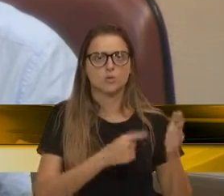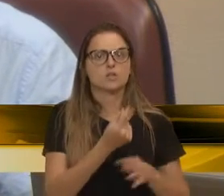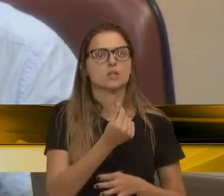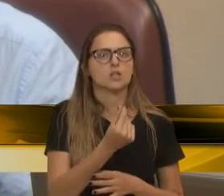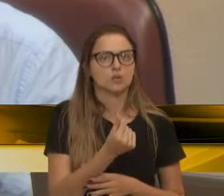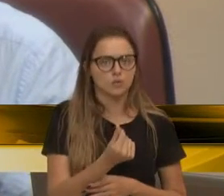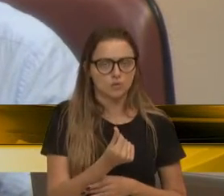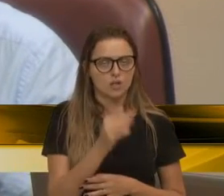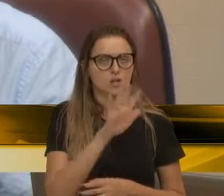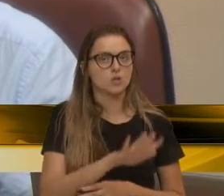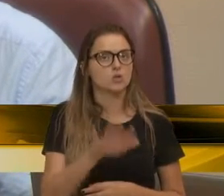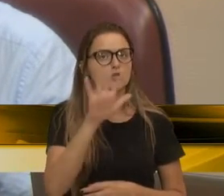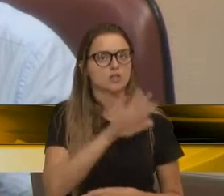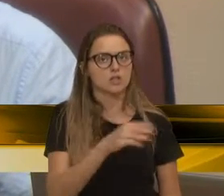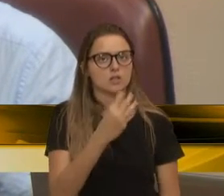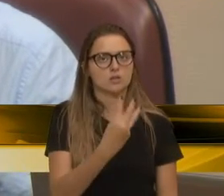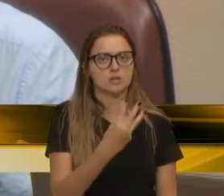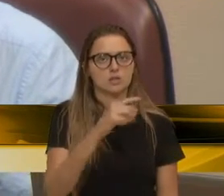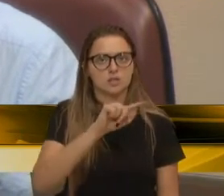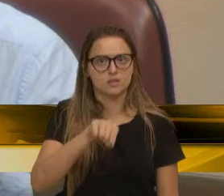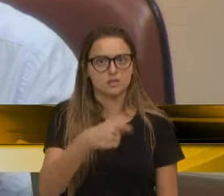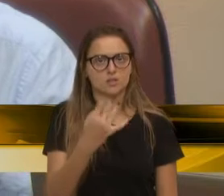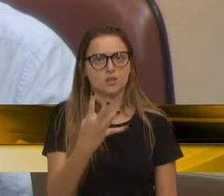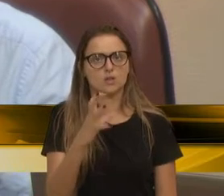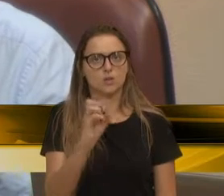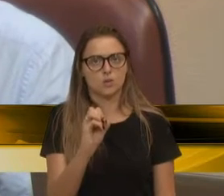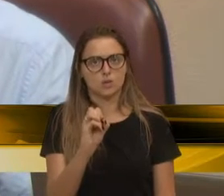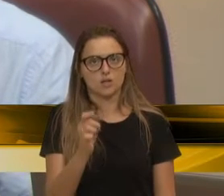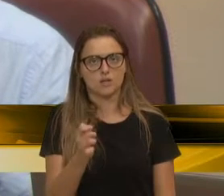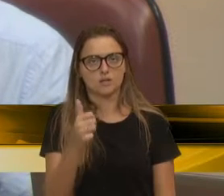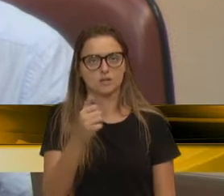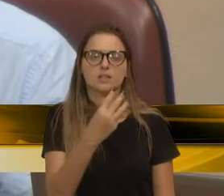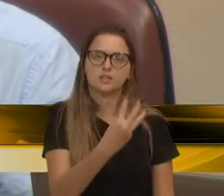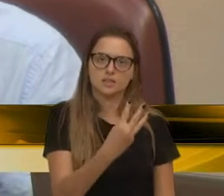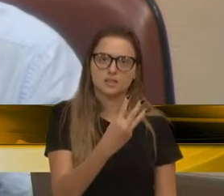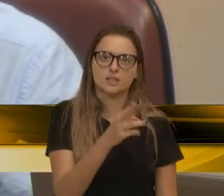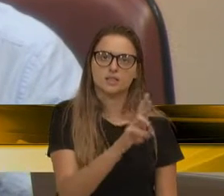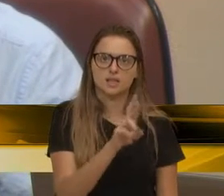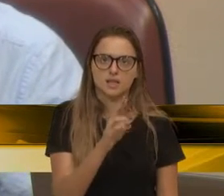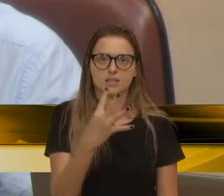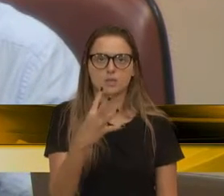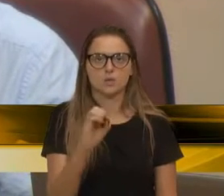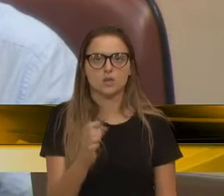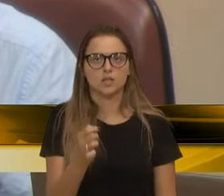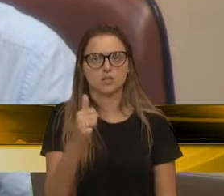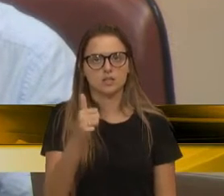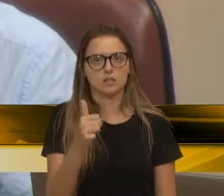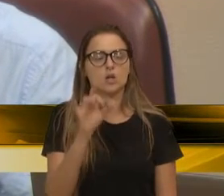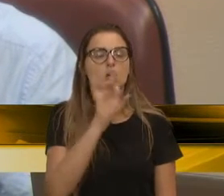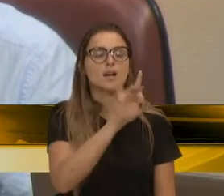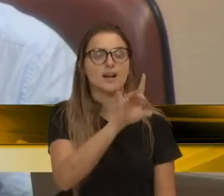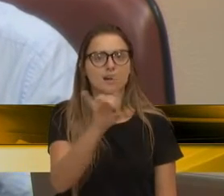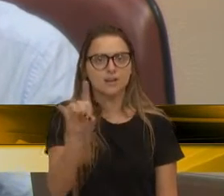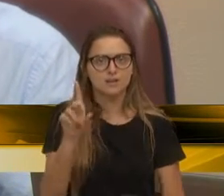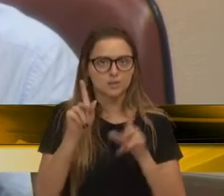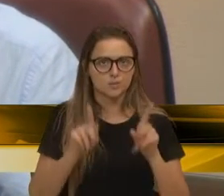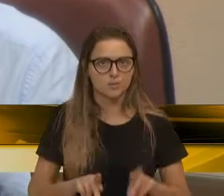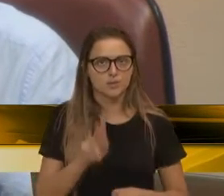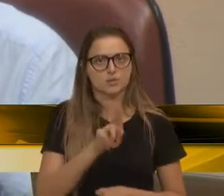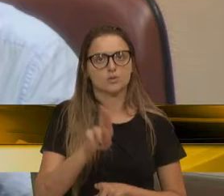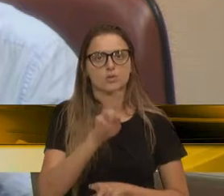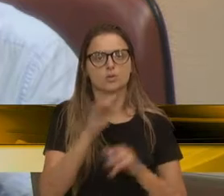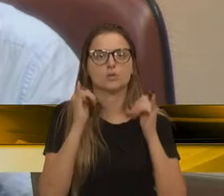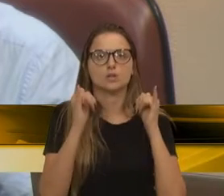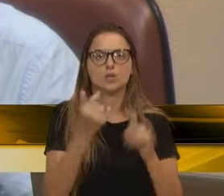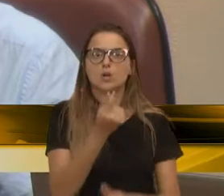geral seja de 13 40 reais e três reais e quarenta centavos por passageiro e que este